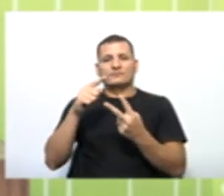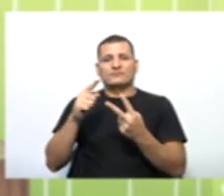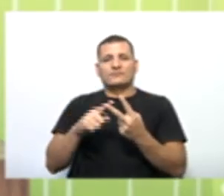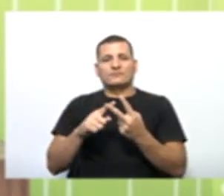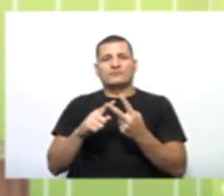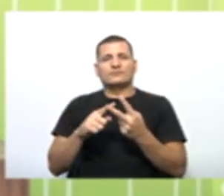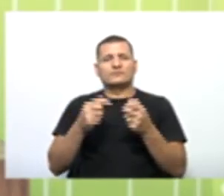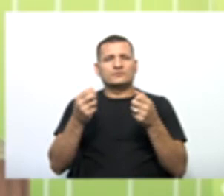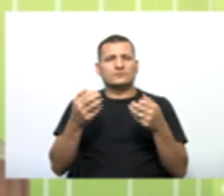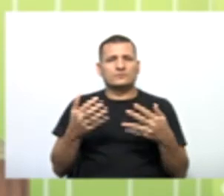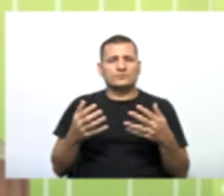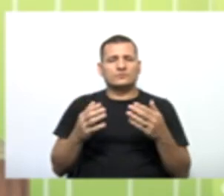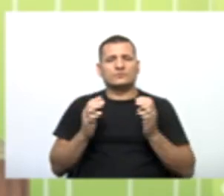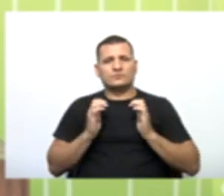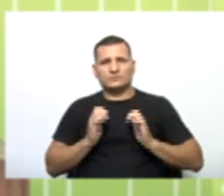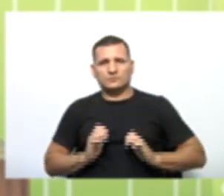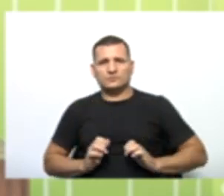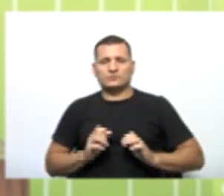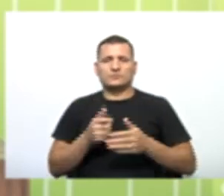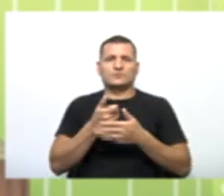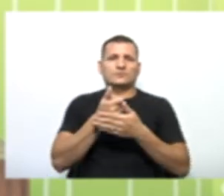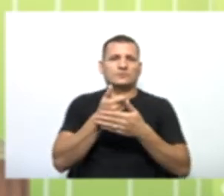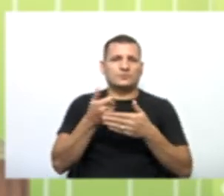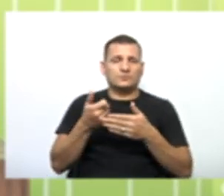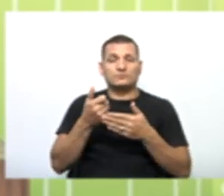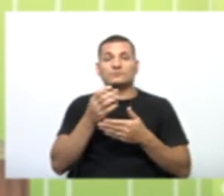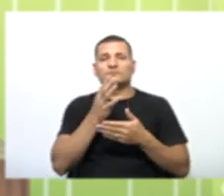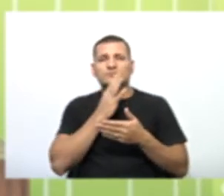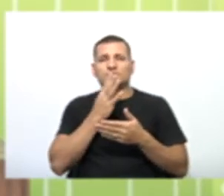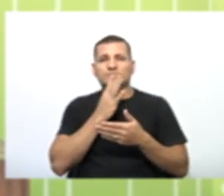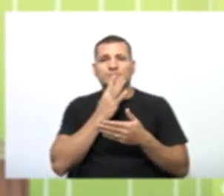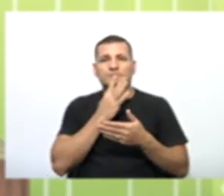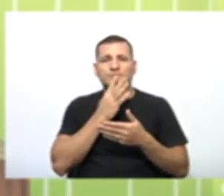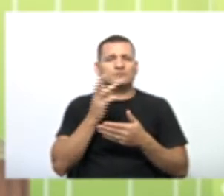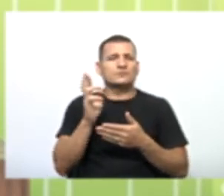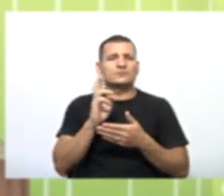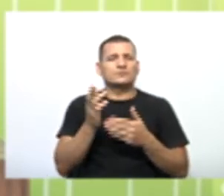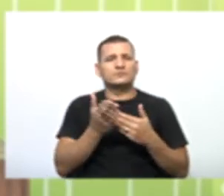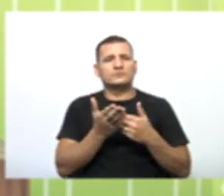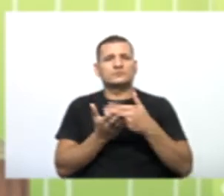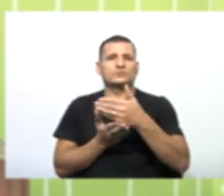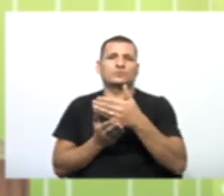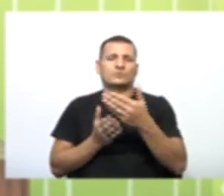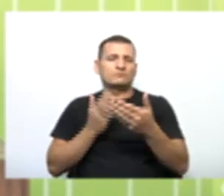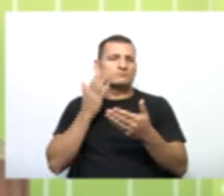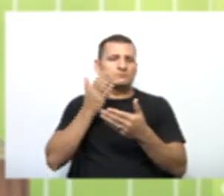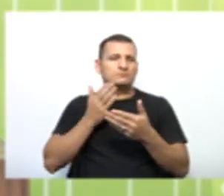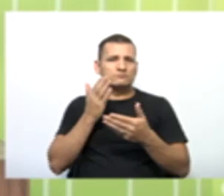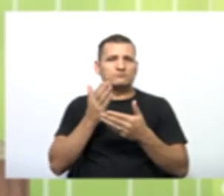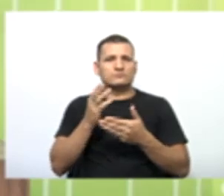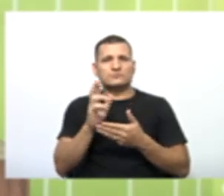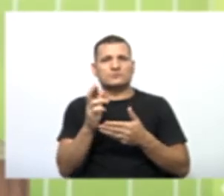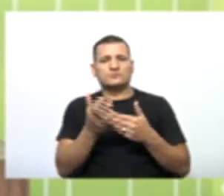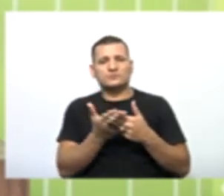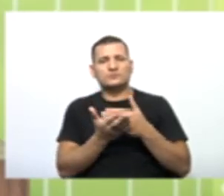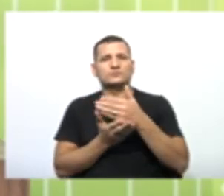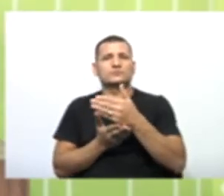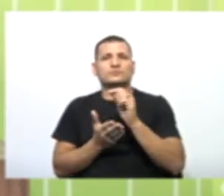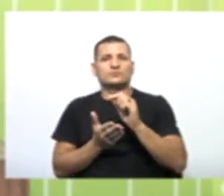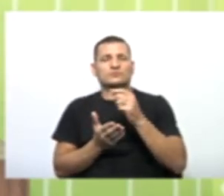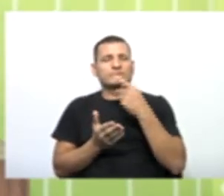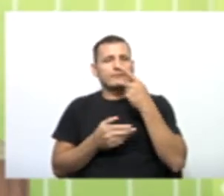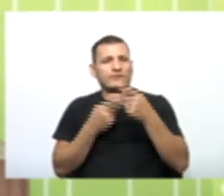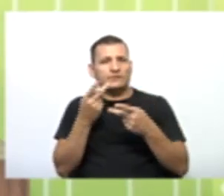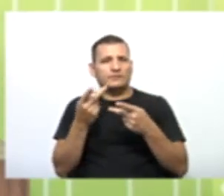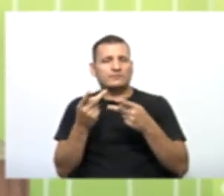questão da moral, da ética e conhecer quem foi que iniciou esse discurso, quem foi que iniciou a falar de ética, que